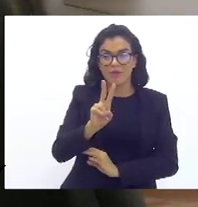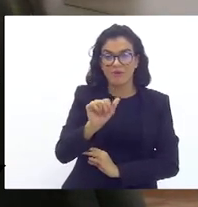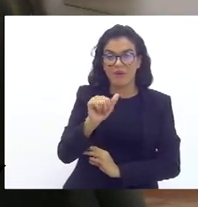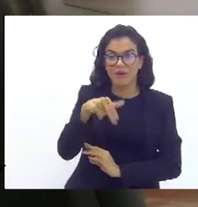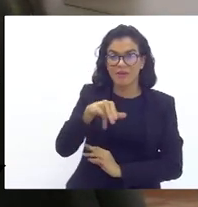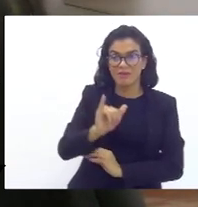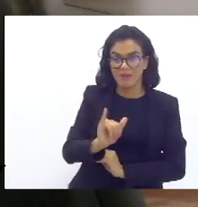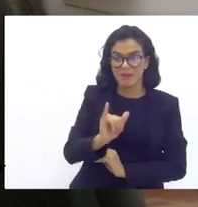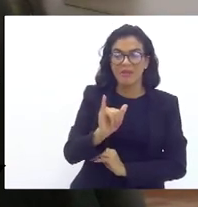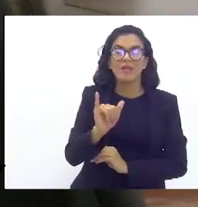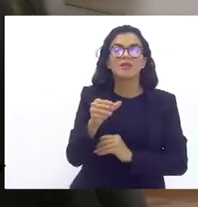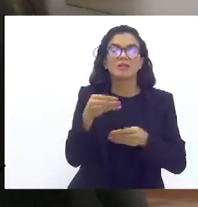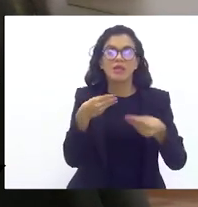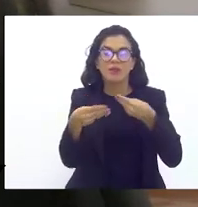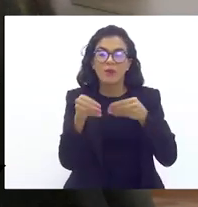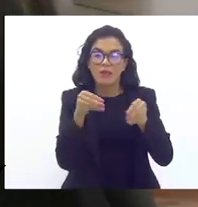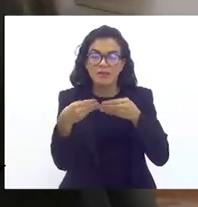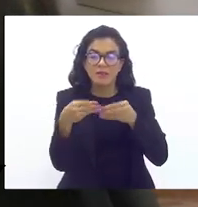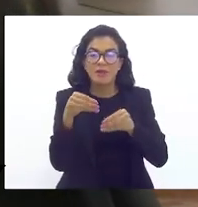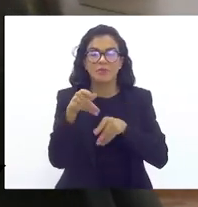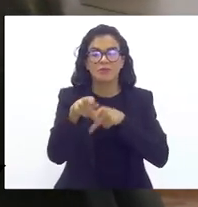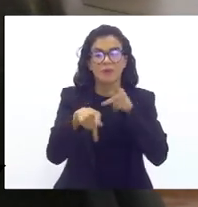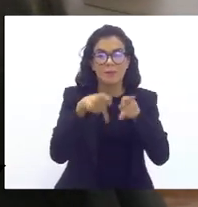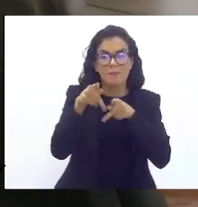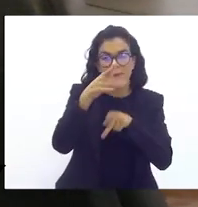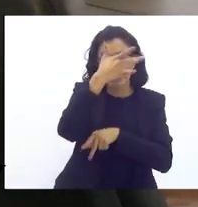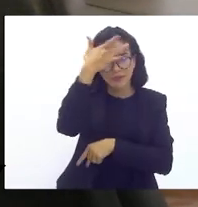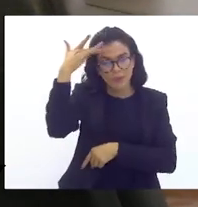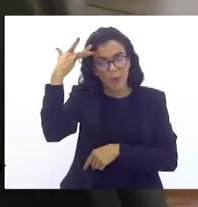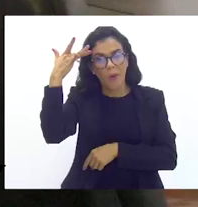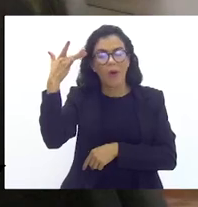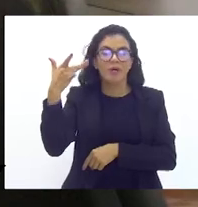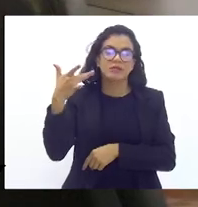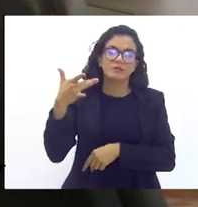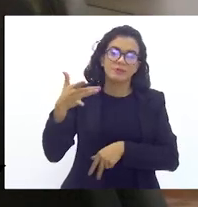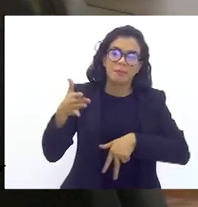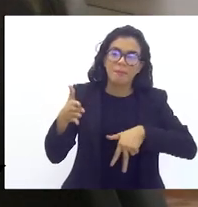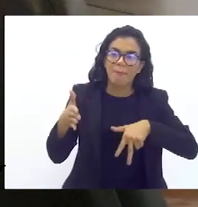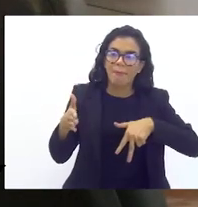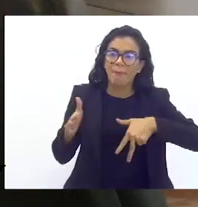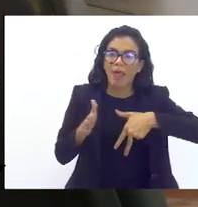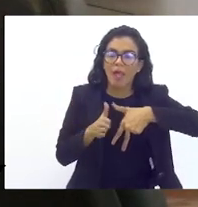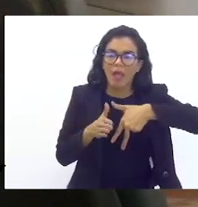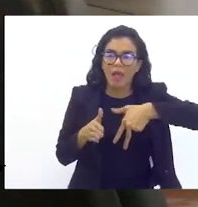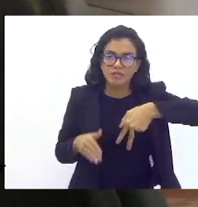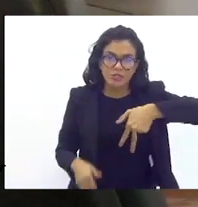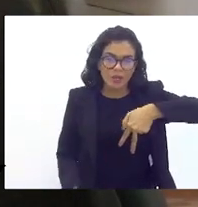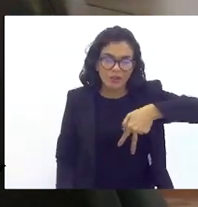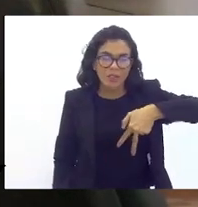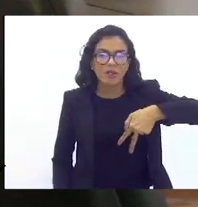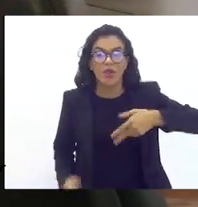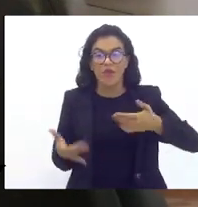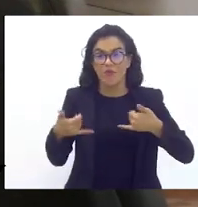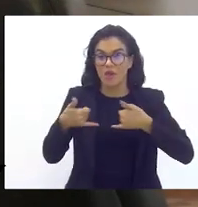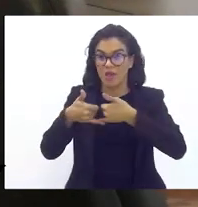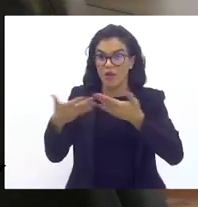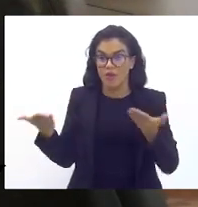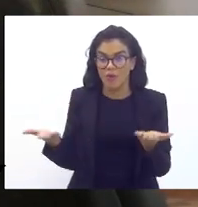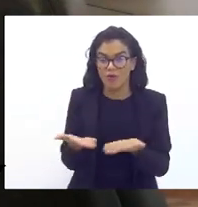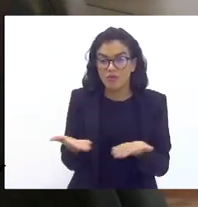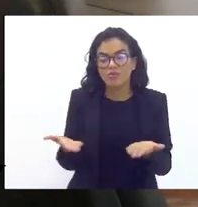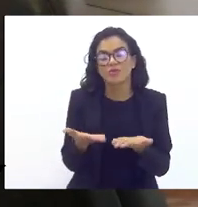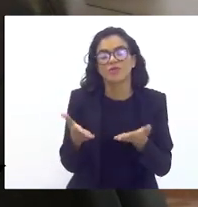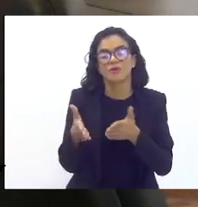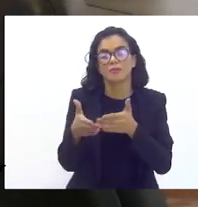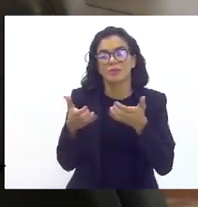de articulação de povos marginalizados meu irmão querido do Candomblé eu vou ligar para ele hoje eu vou pedir